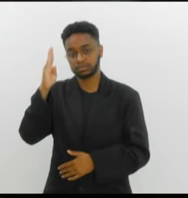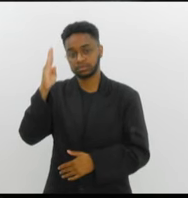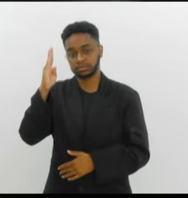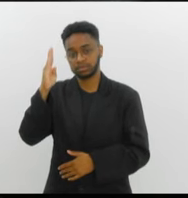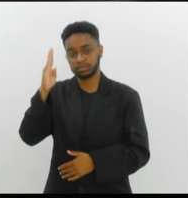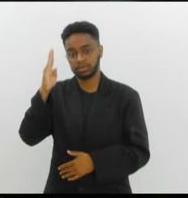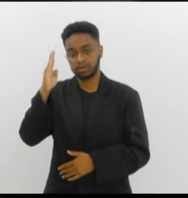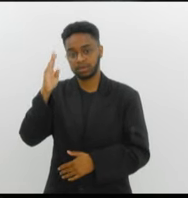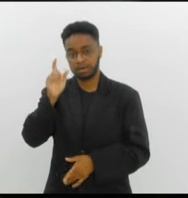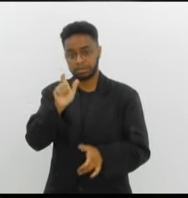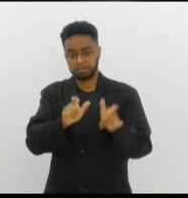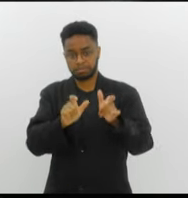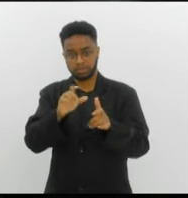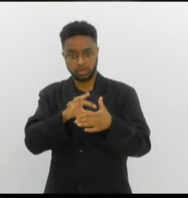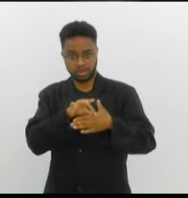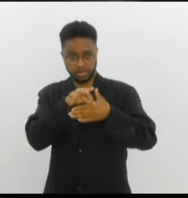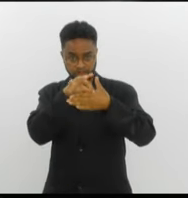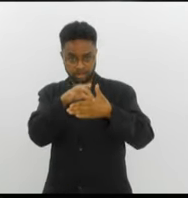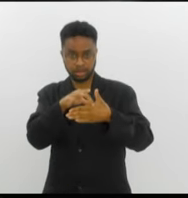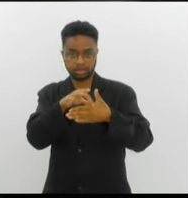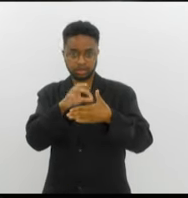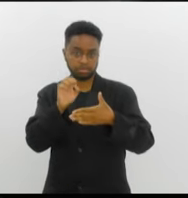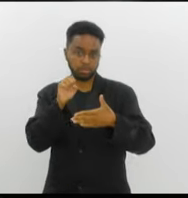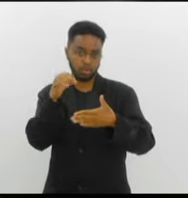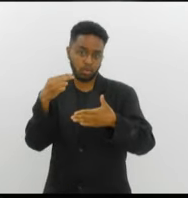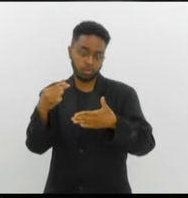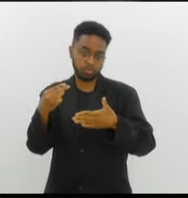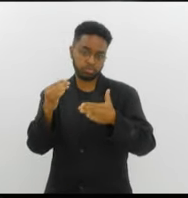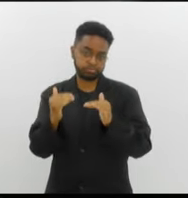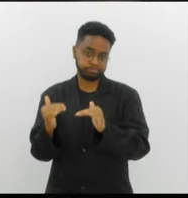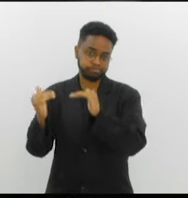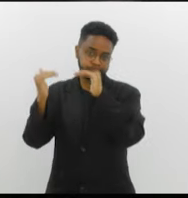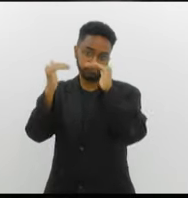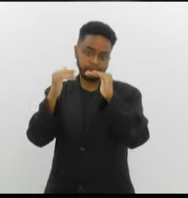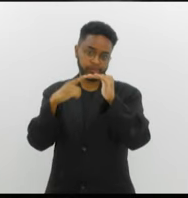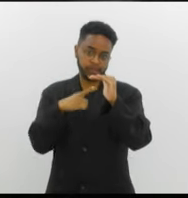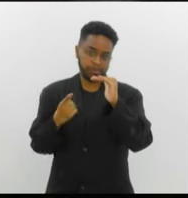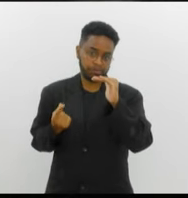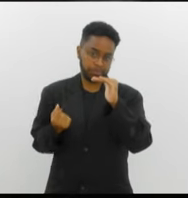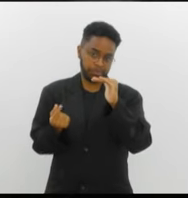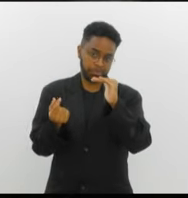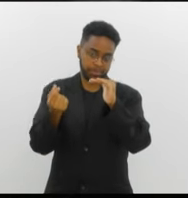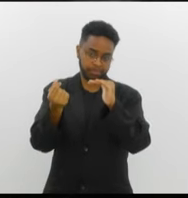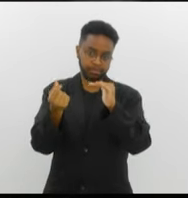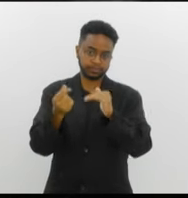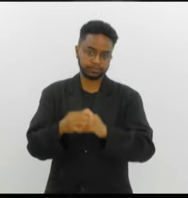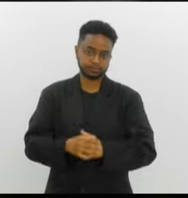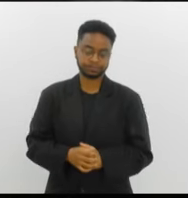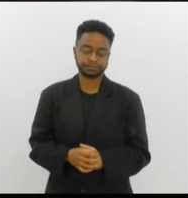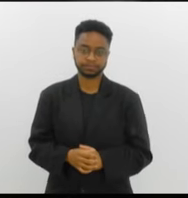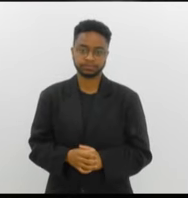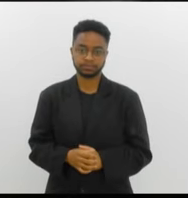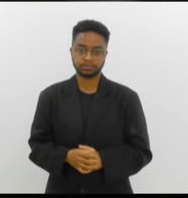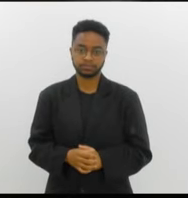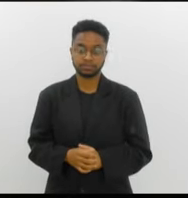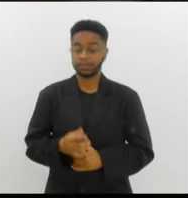dos dirigentes ou dos grandes proprietários, é